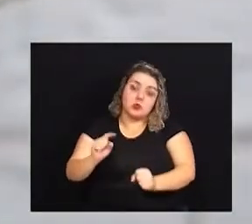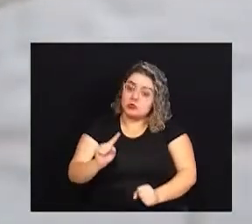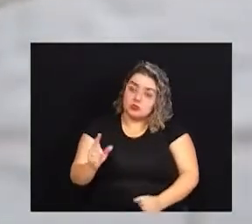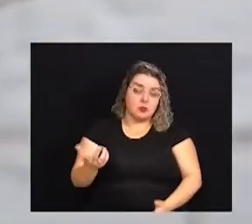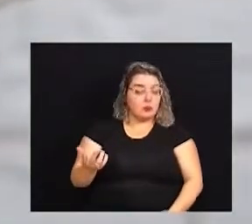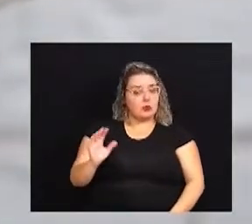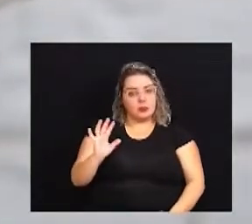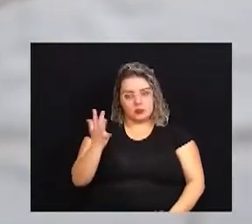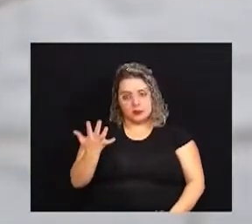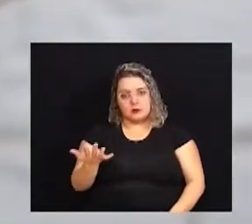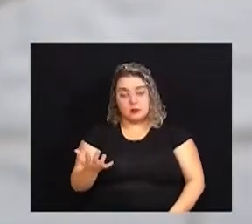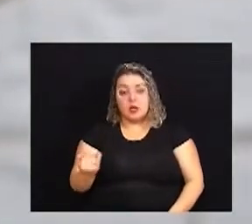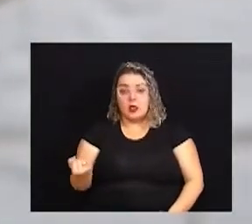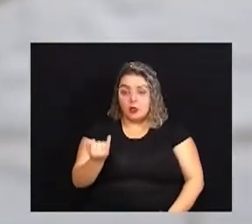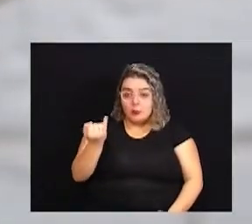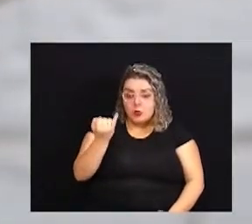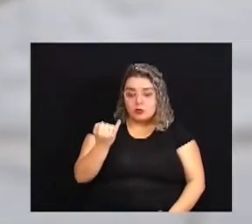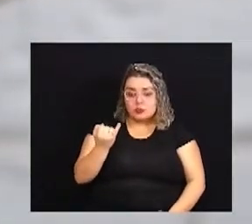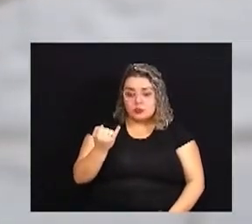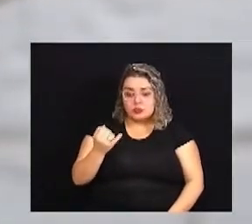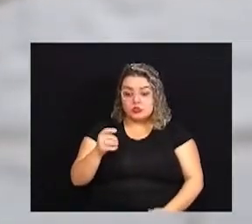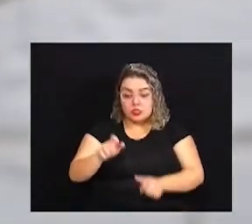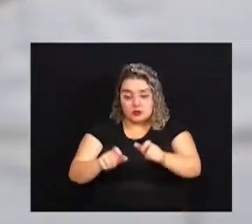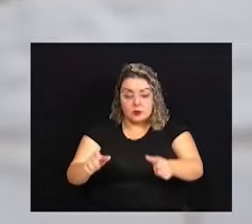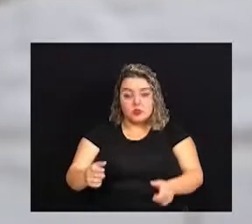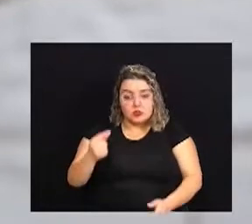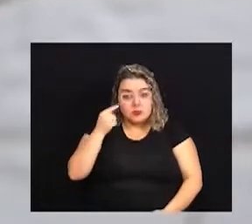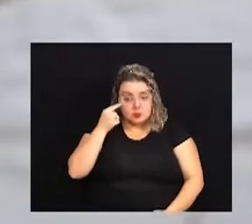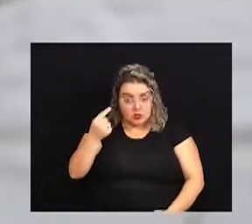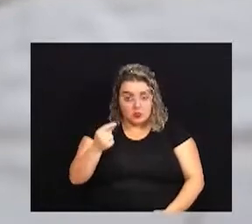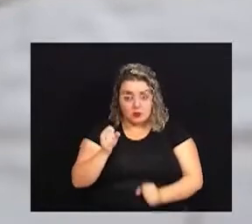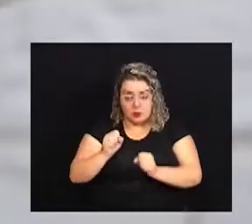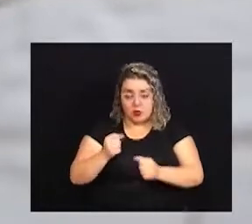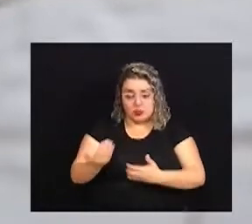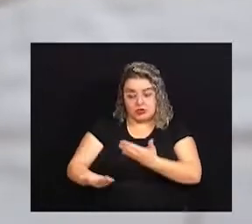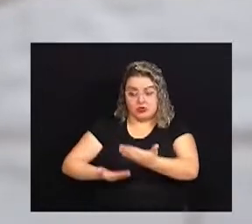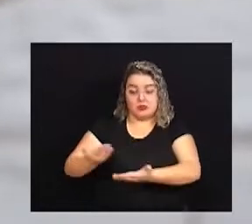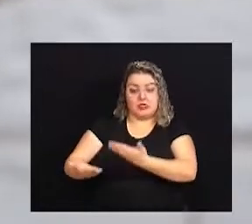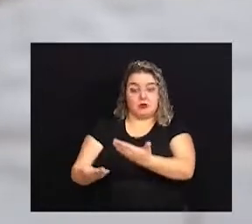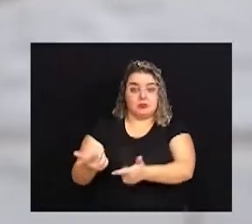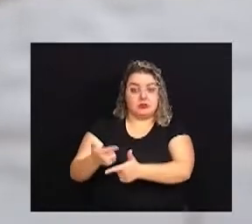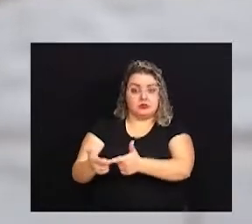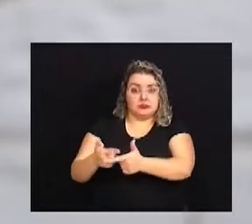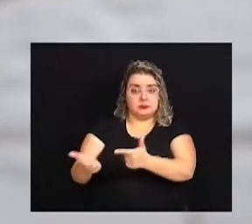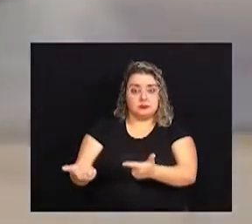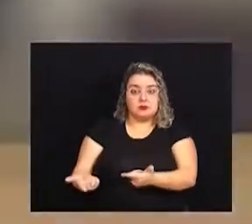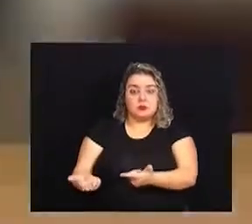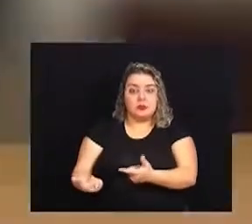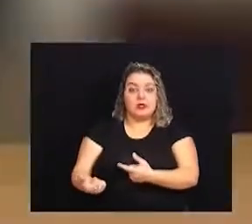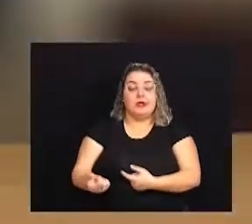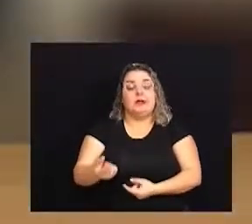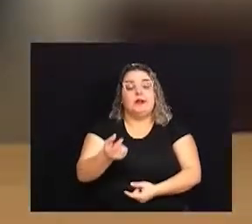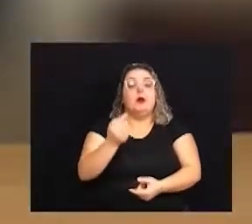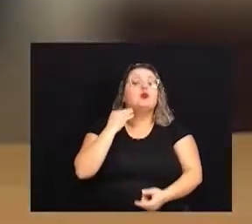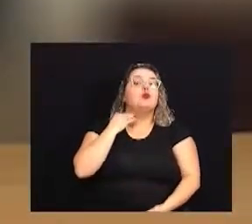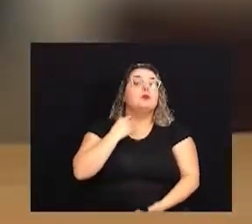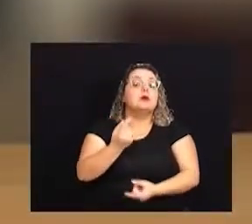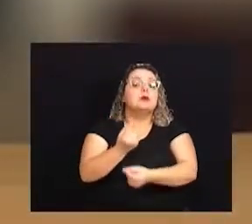É muito importante no Brasil pensar nisso, porque eventualmente você pode lidar com esses eventos recorrendo a